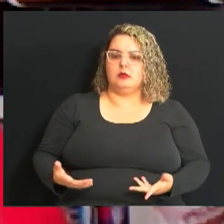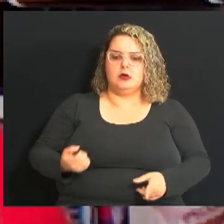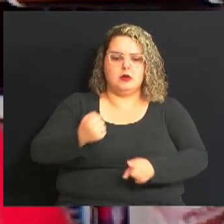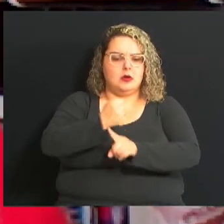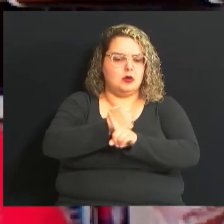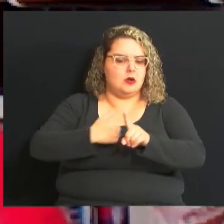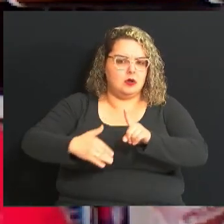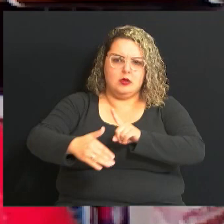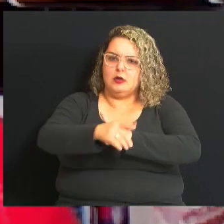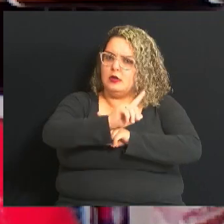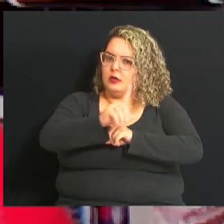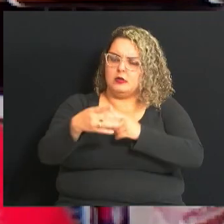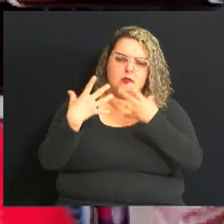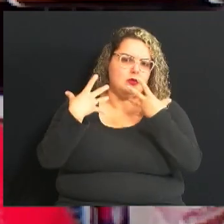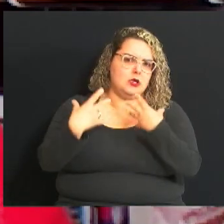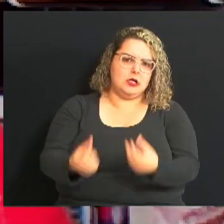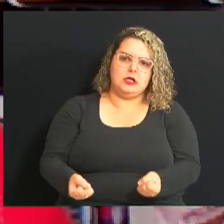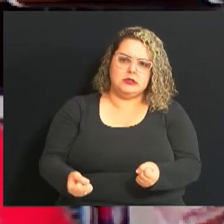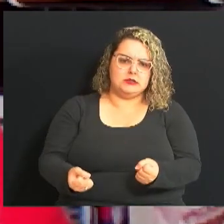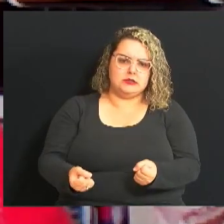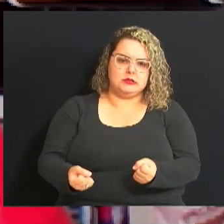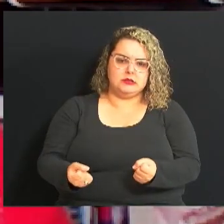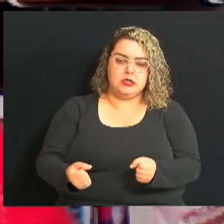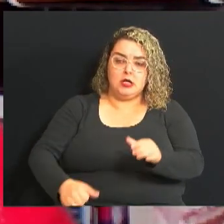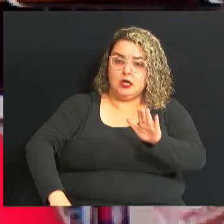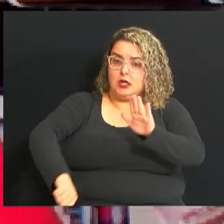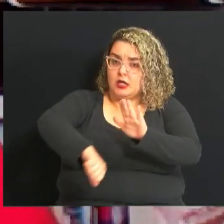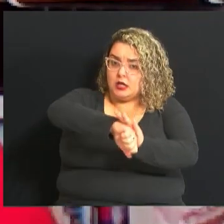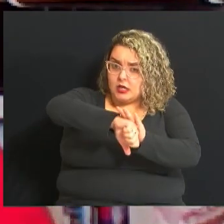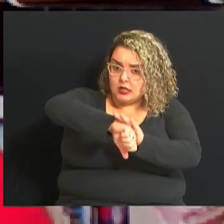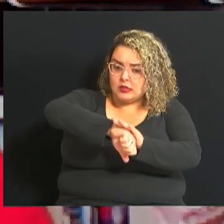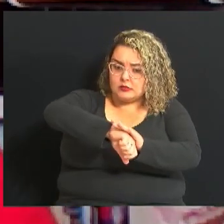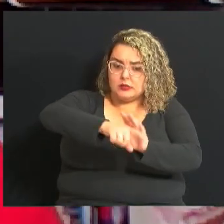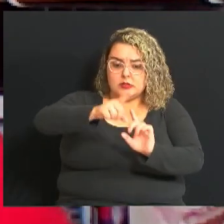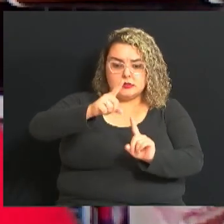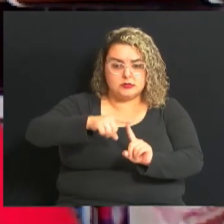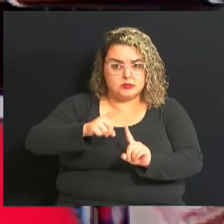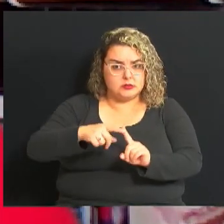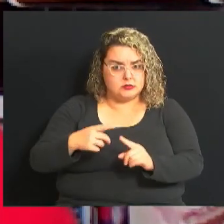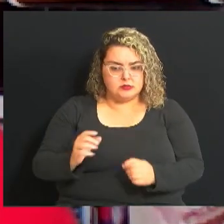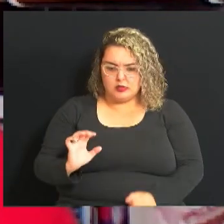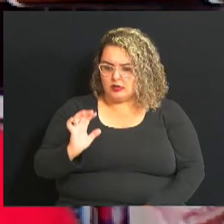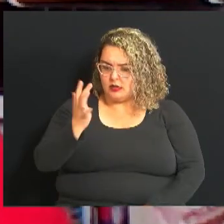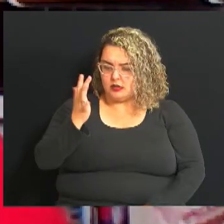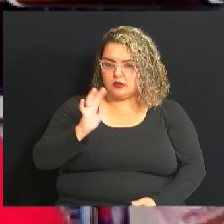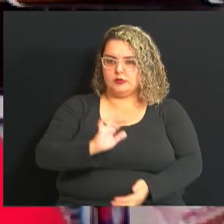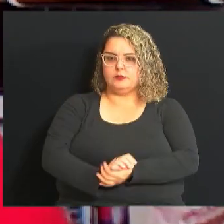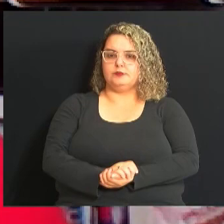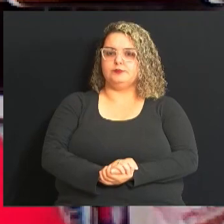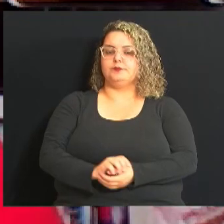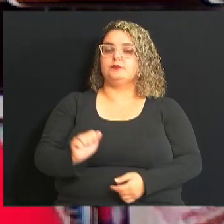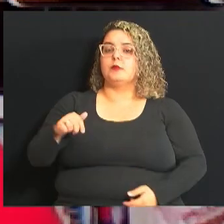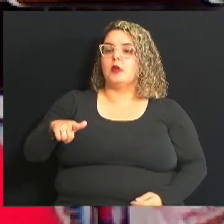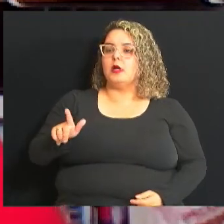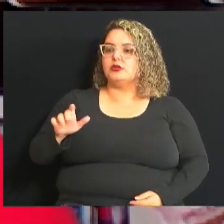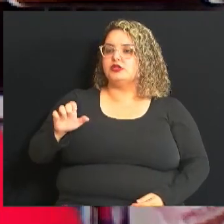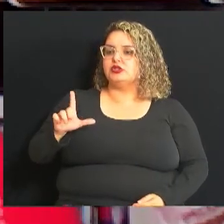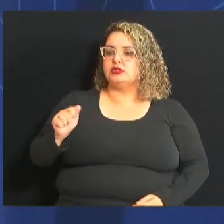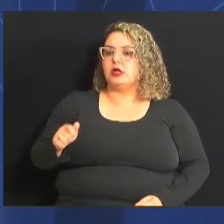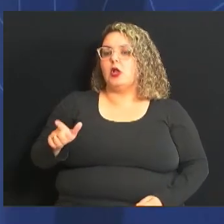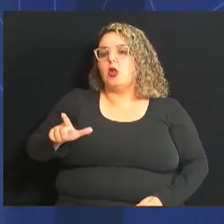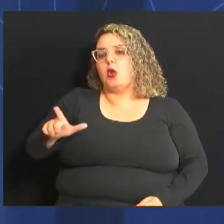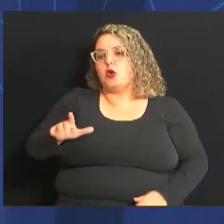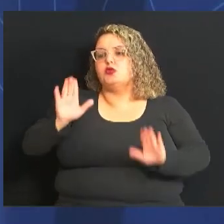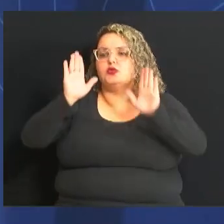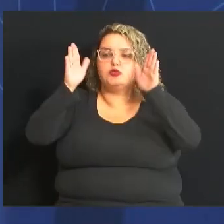vai aceitar mais que crimes desse tipo sejam cometidos. Ô, Ângela, claro que o nosso foco e